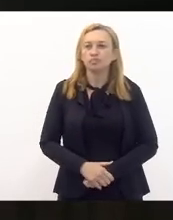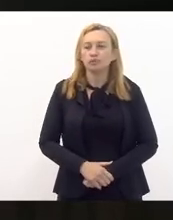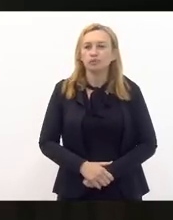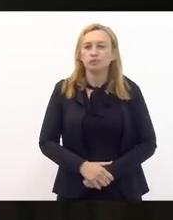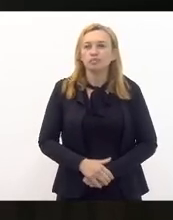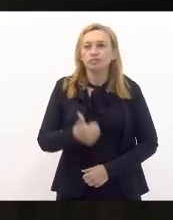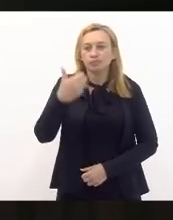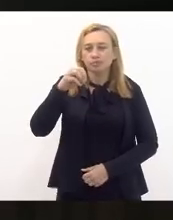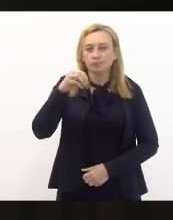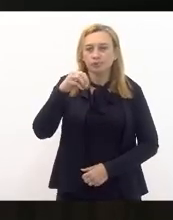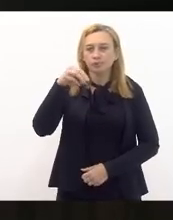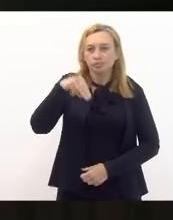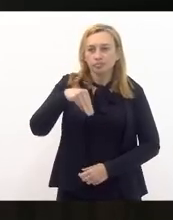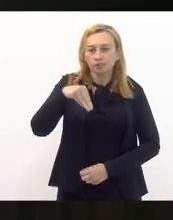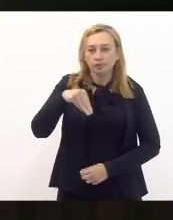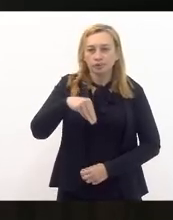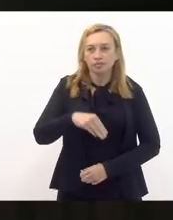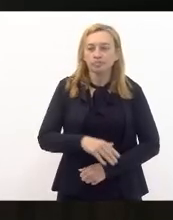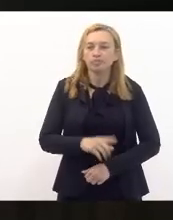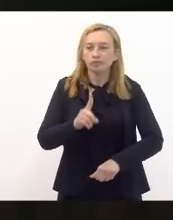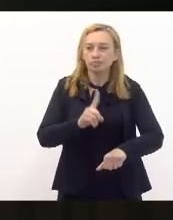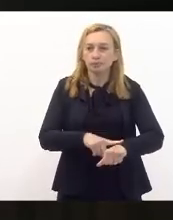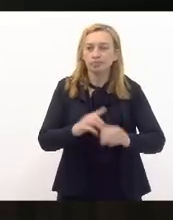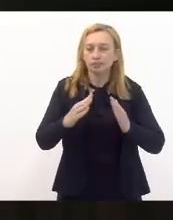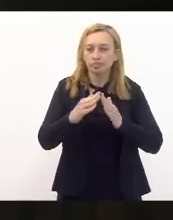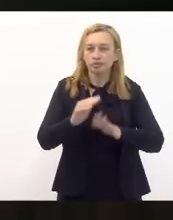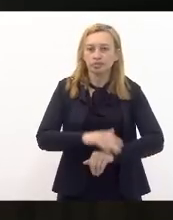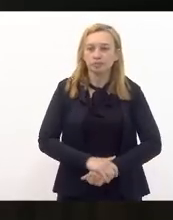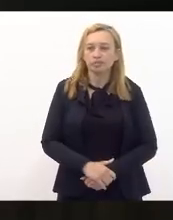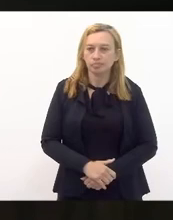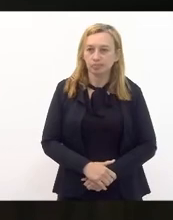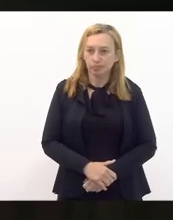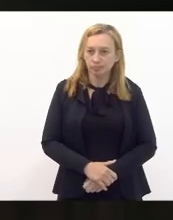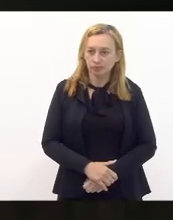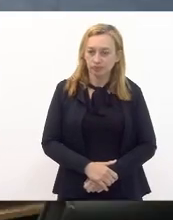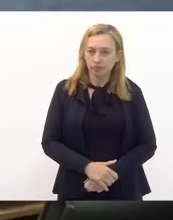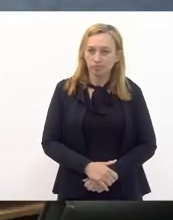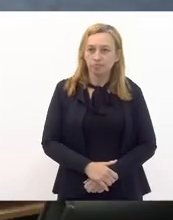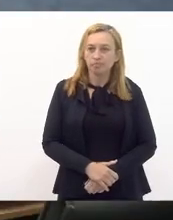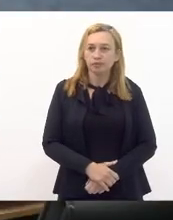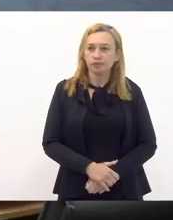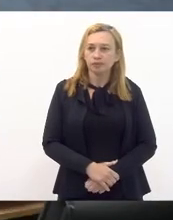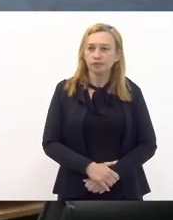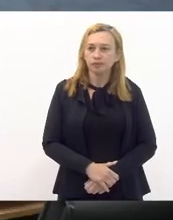vossa excelência dispõe de dez minutos no tempo regimental